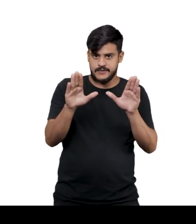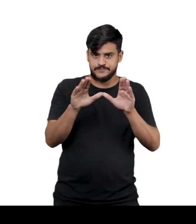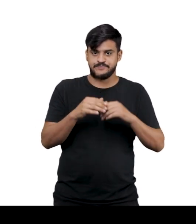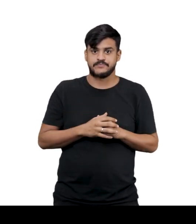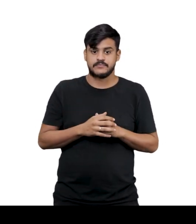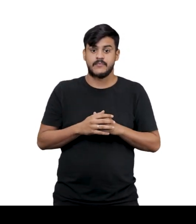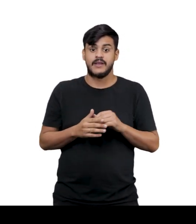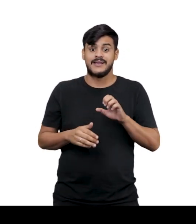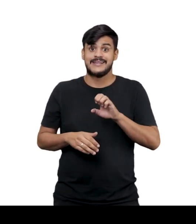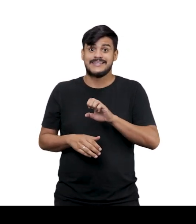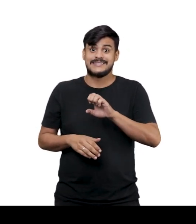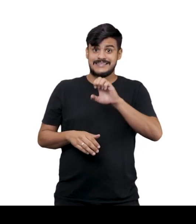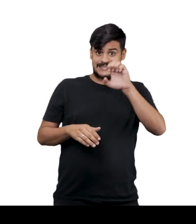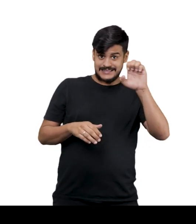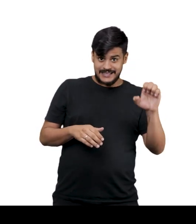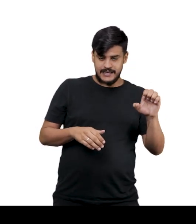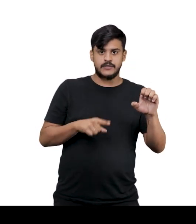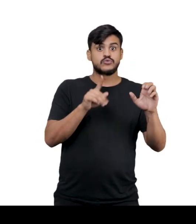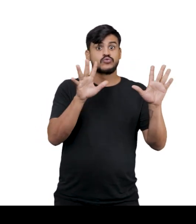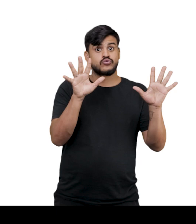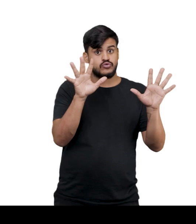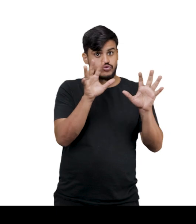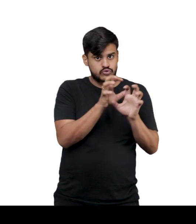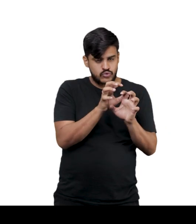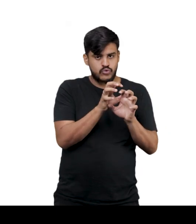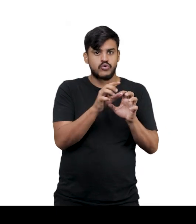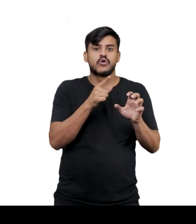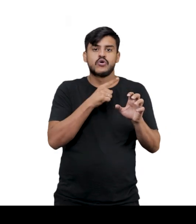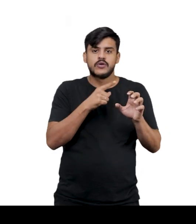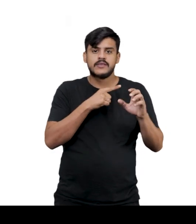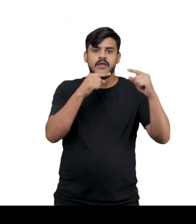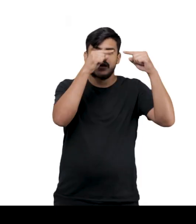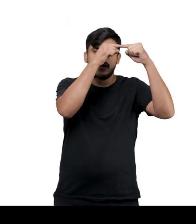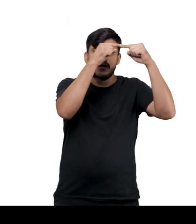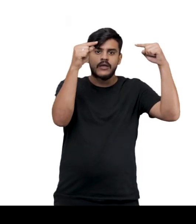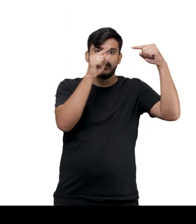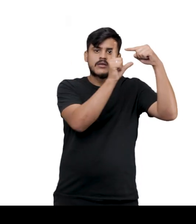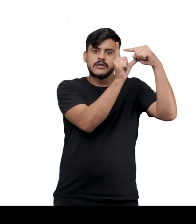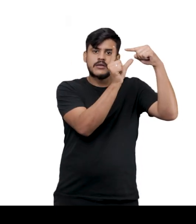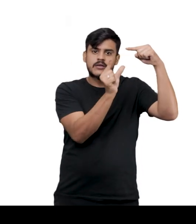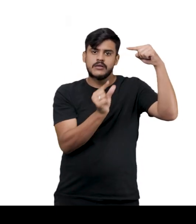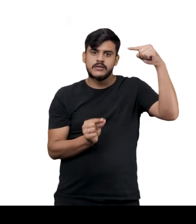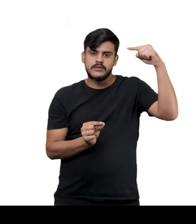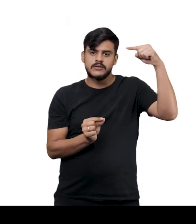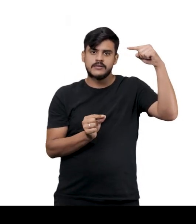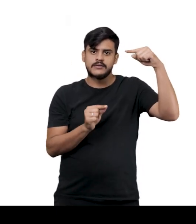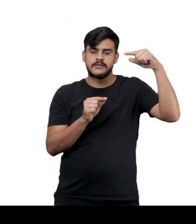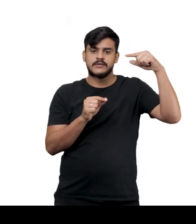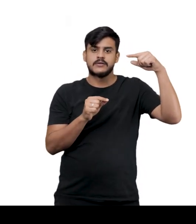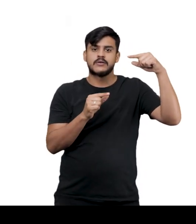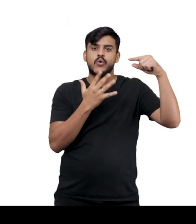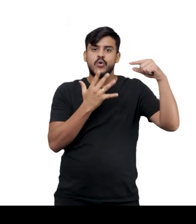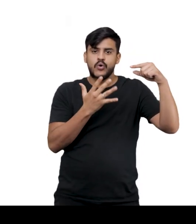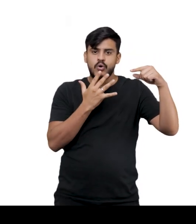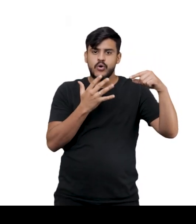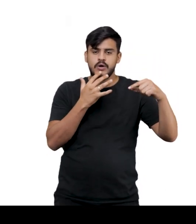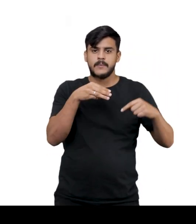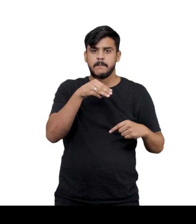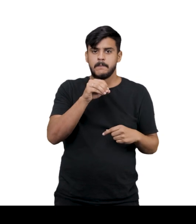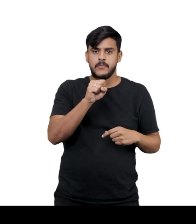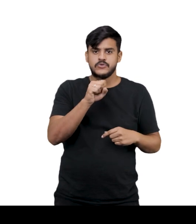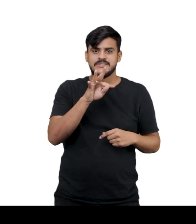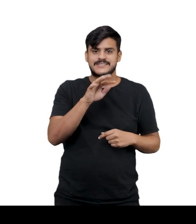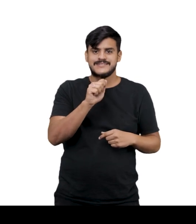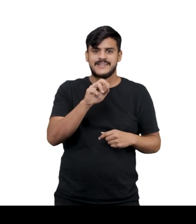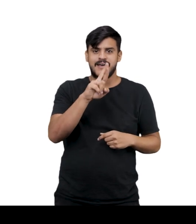bege claro. No lado esquerdo, o tecido é mais escuro e tem na parte superior uma forma triangular,